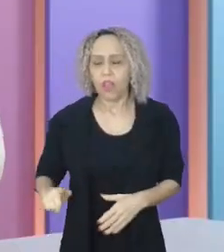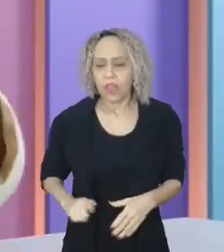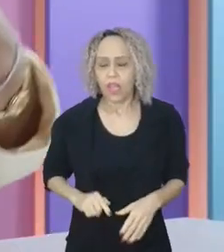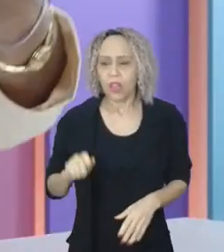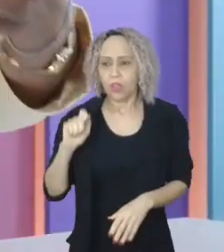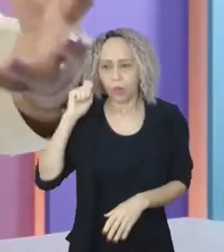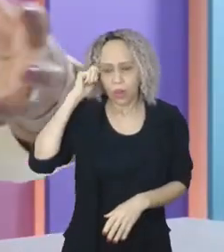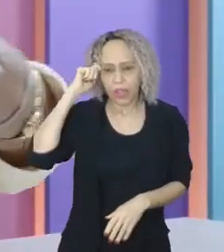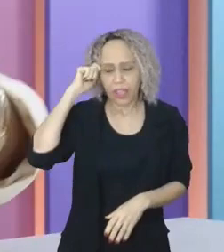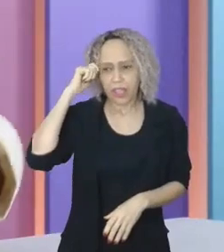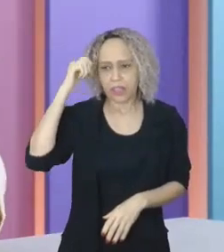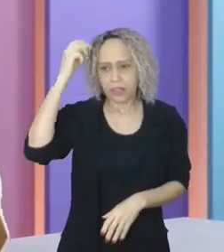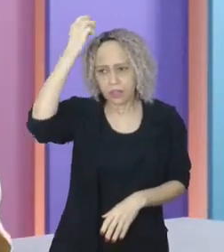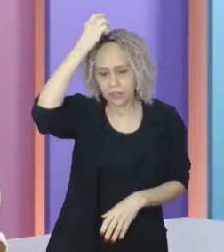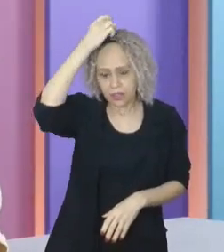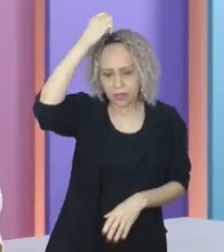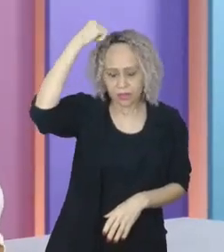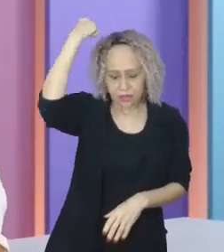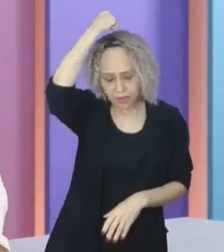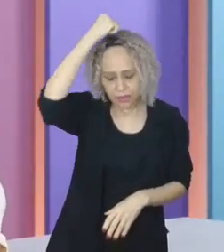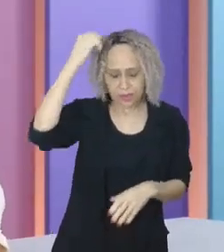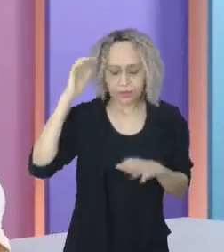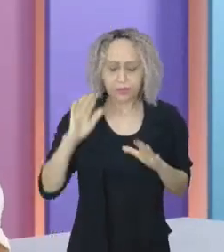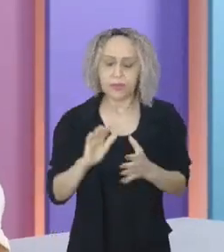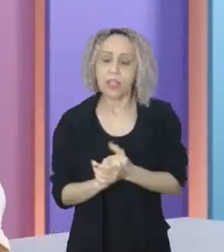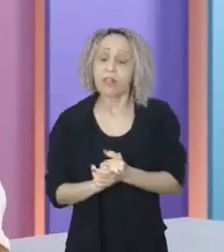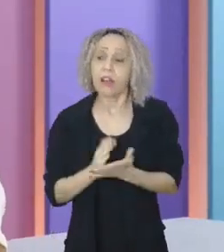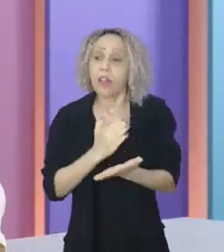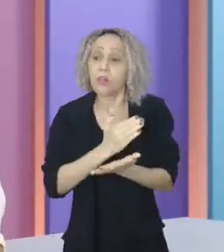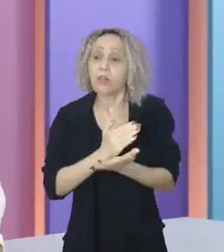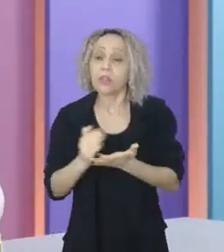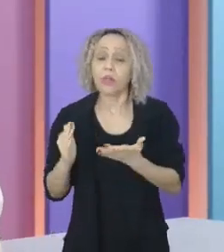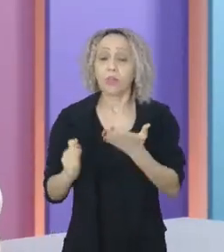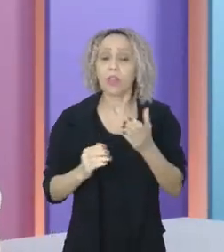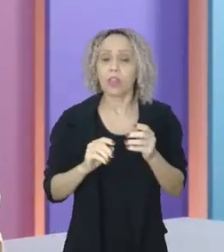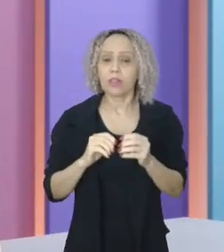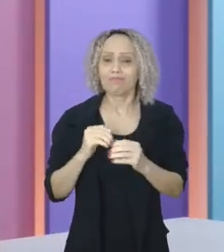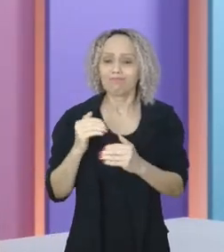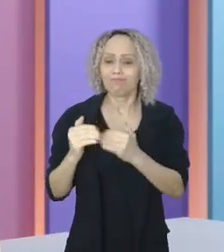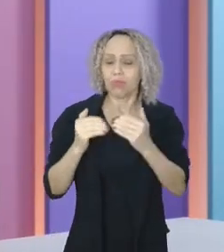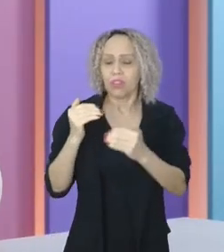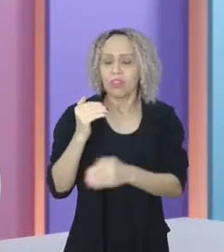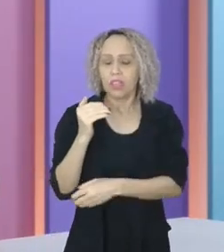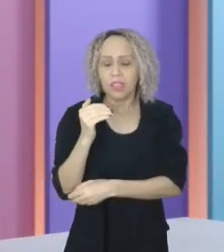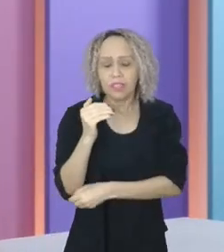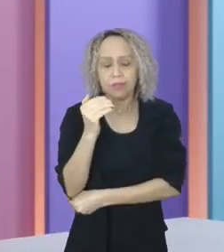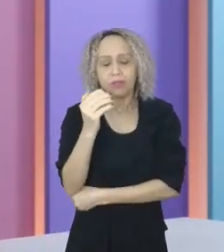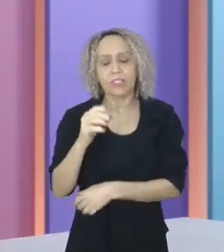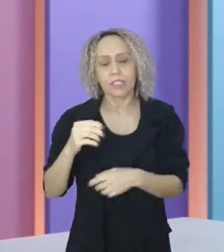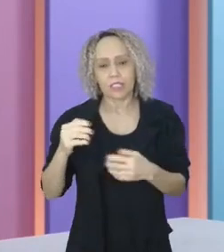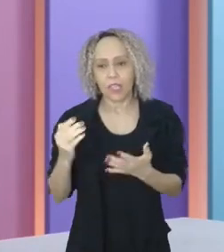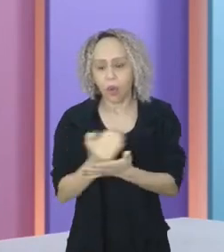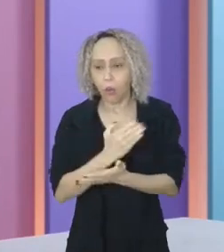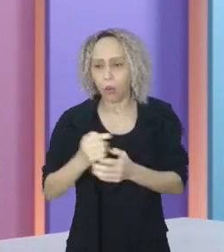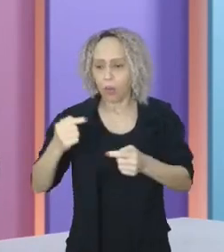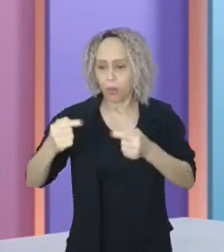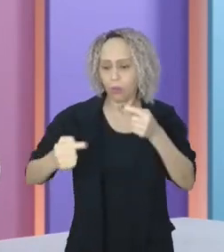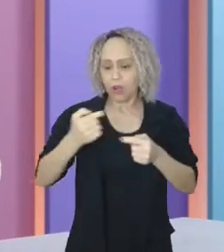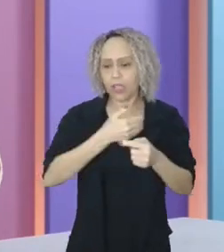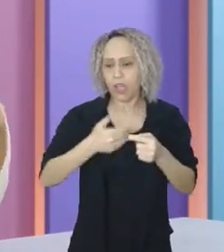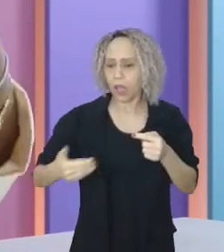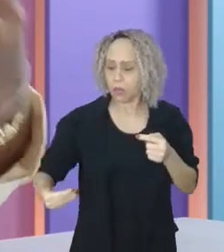um processo que levaria à efetivação de algumas políticas públicas que